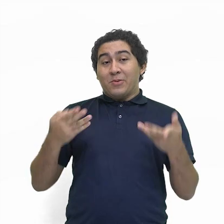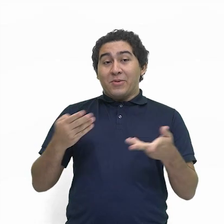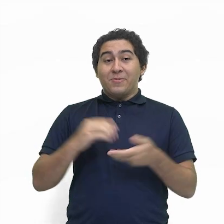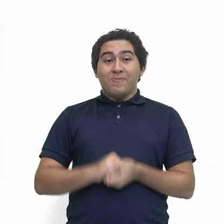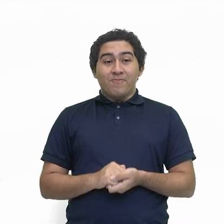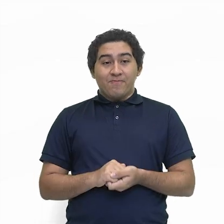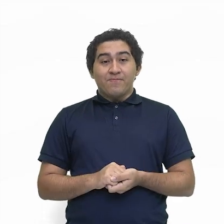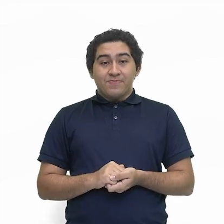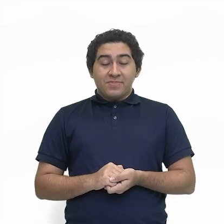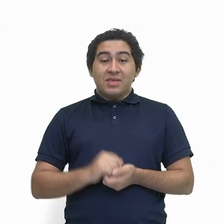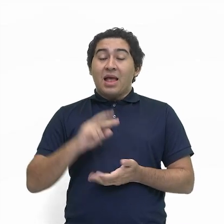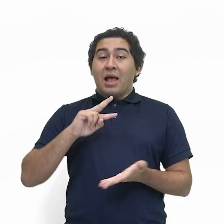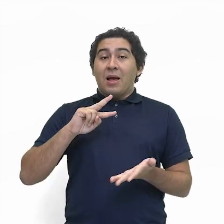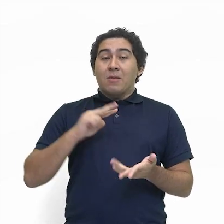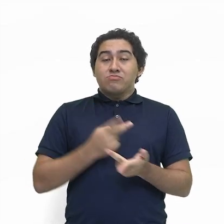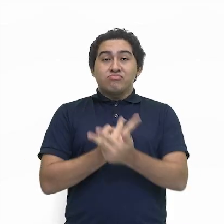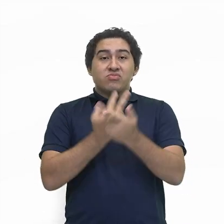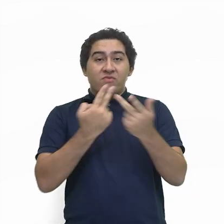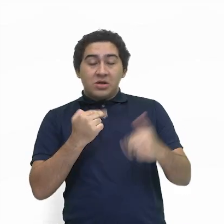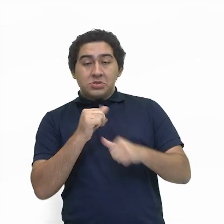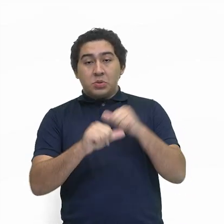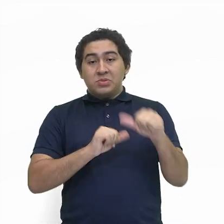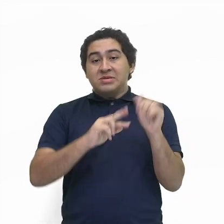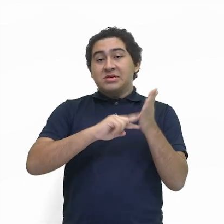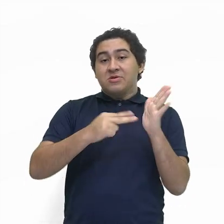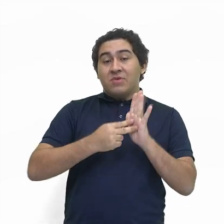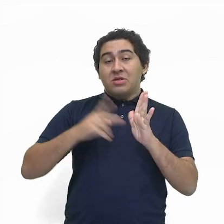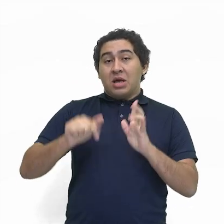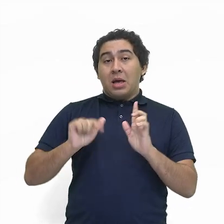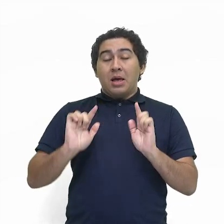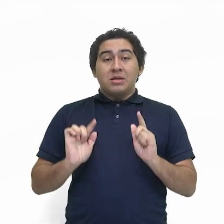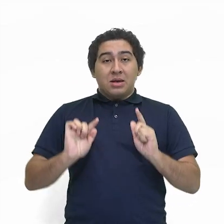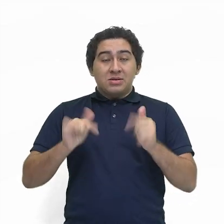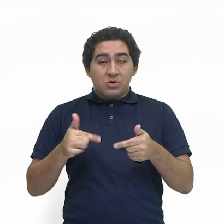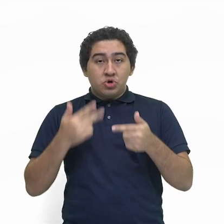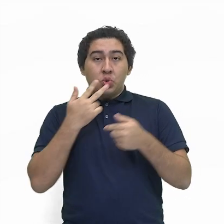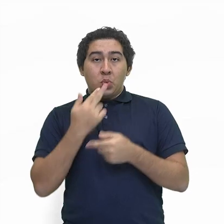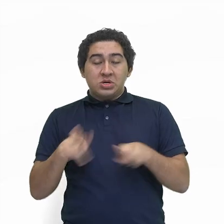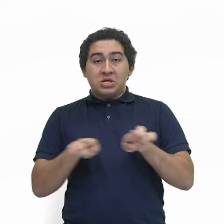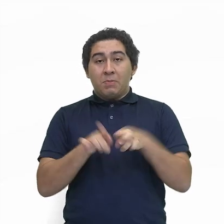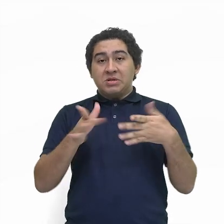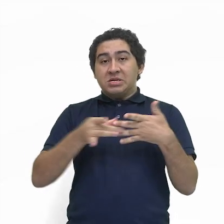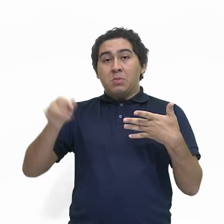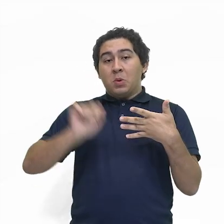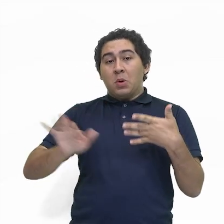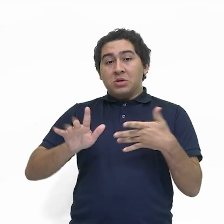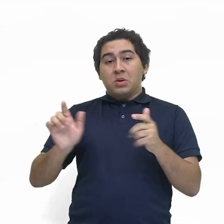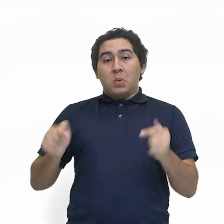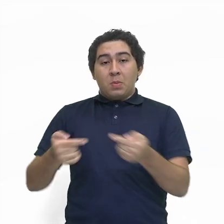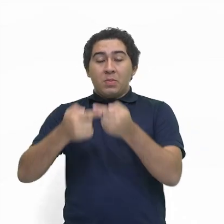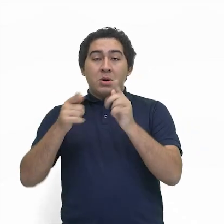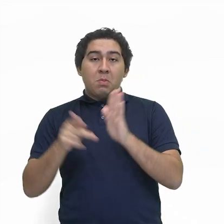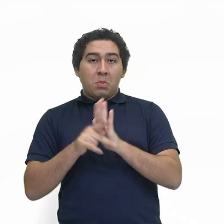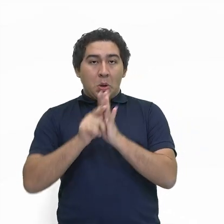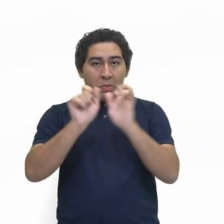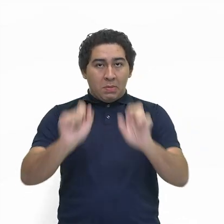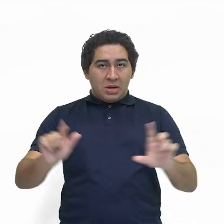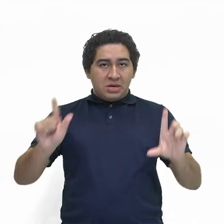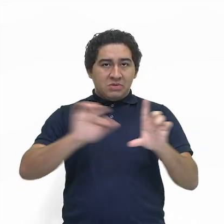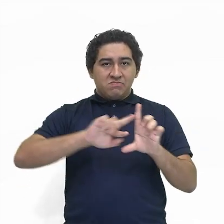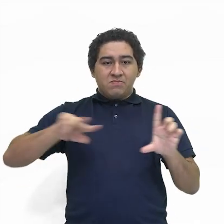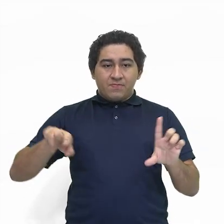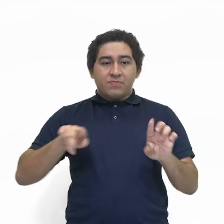ressignificação das diversas práticas de linguagem e suas semioses vinculadas nas mídias. E o detalhamento, estudo e interpretação de